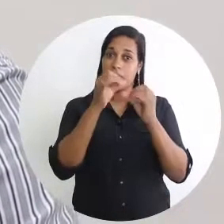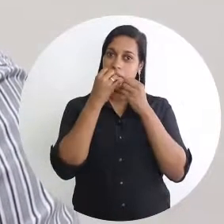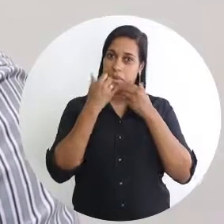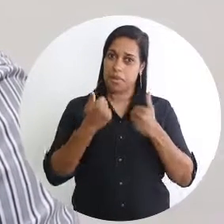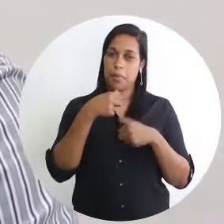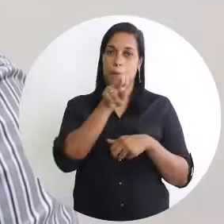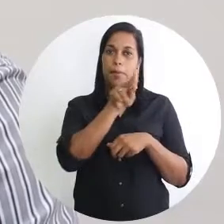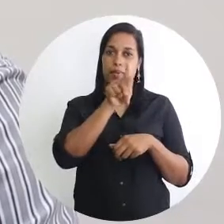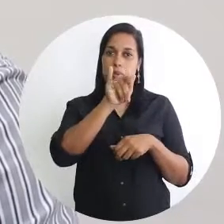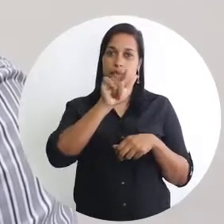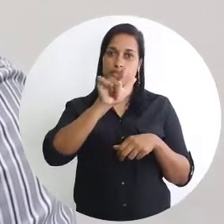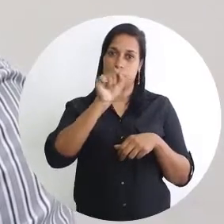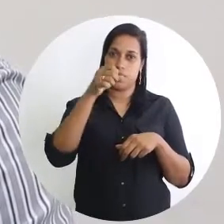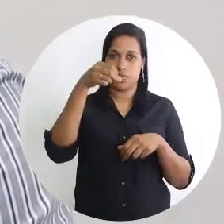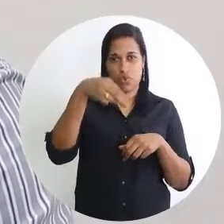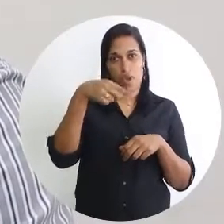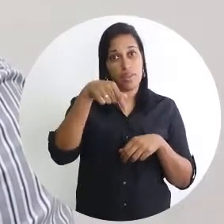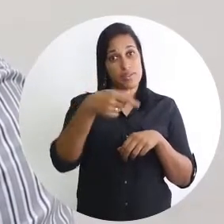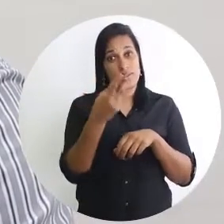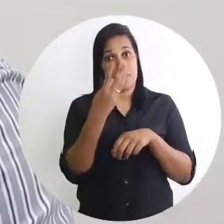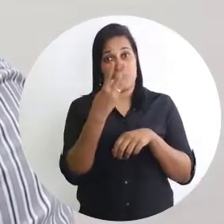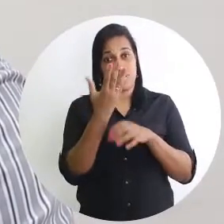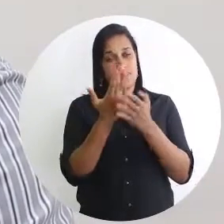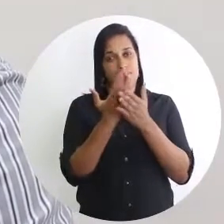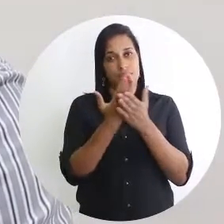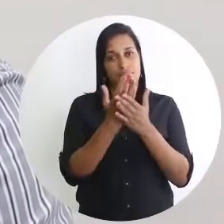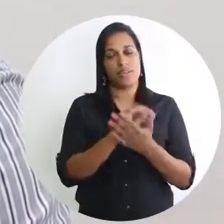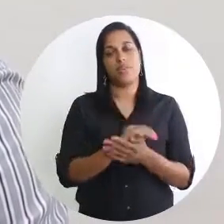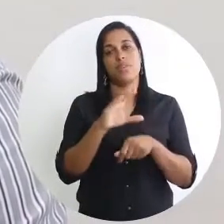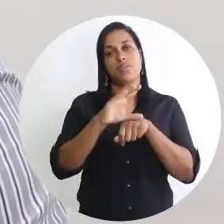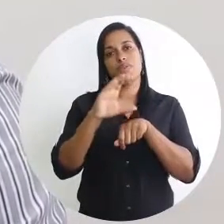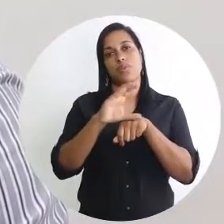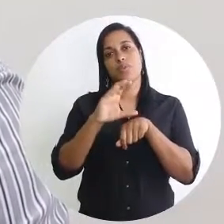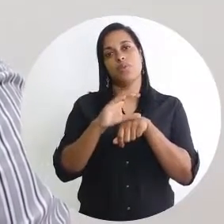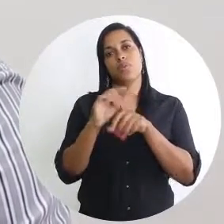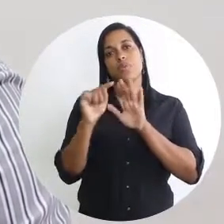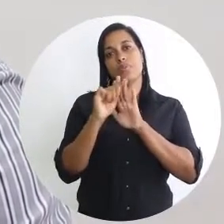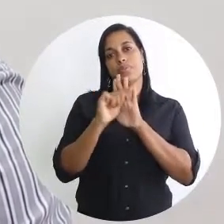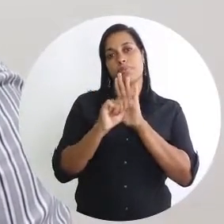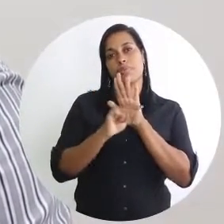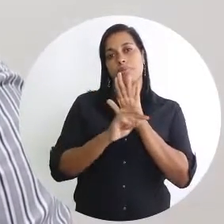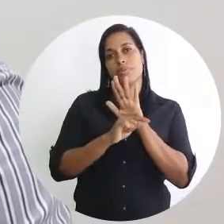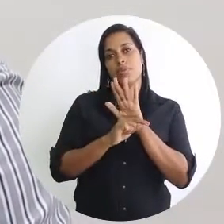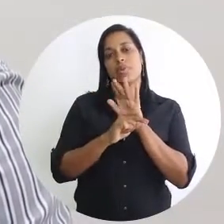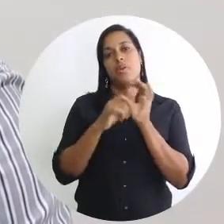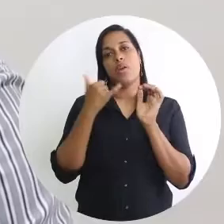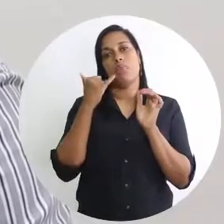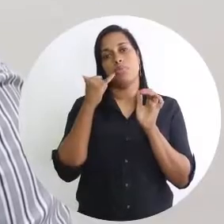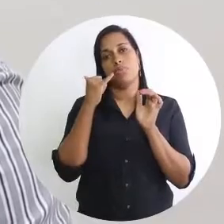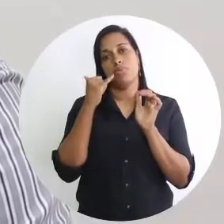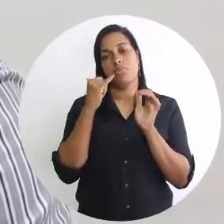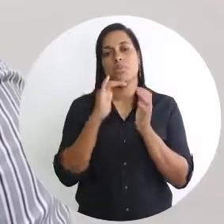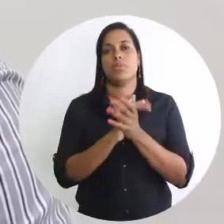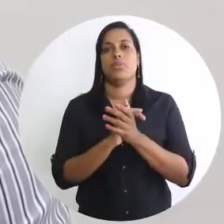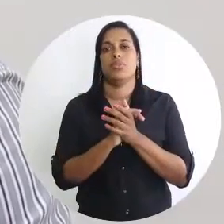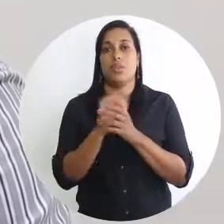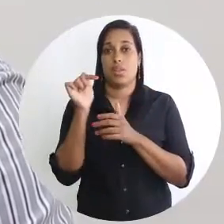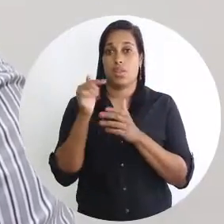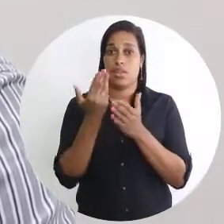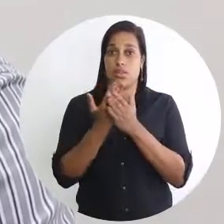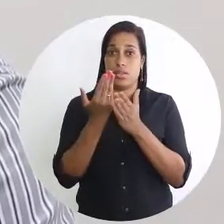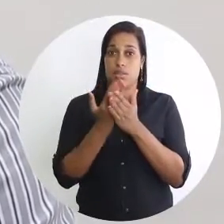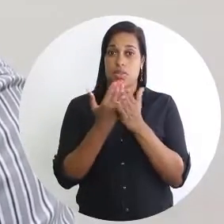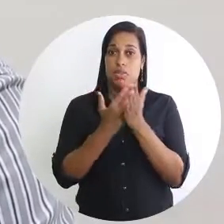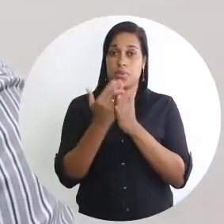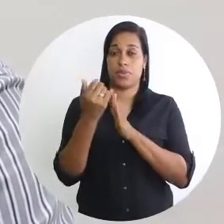Olá pessoal, meu nome é Gilson e essa é a nossa terceira aula do curso de Programação para Dispositivos Móveis. E nessa aula a